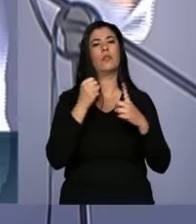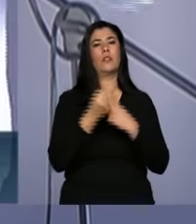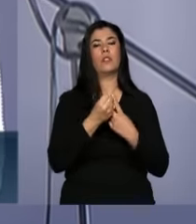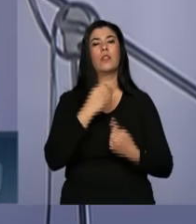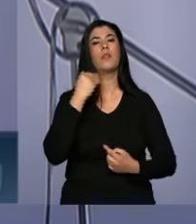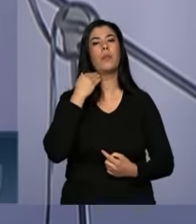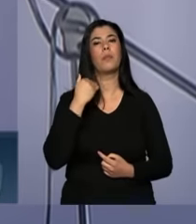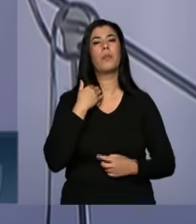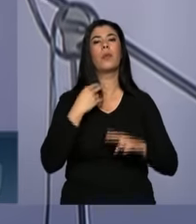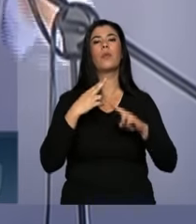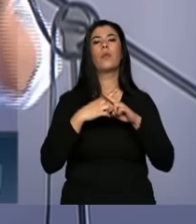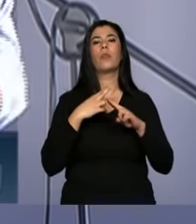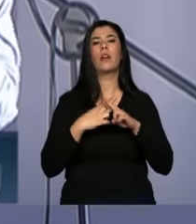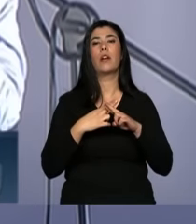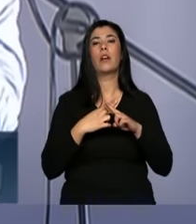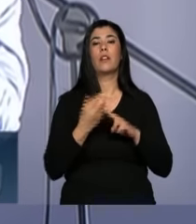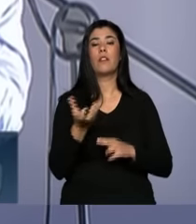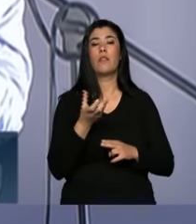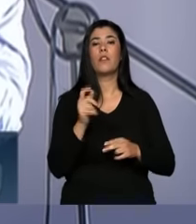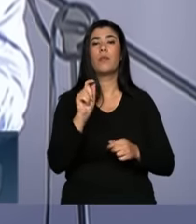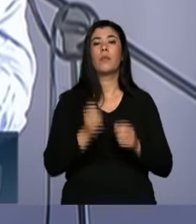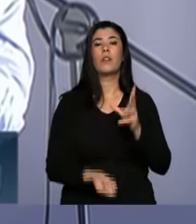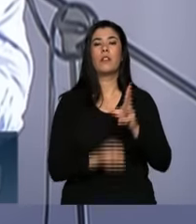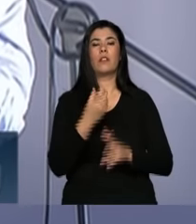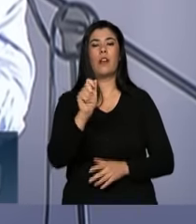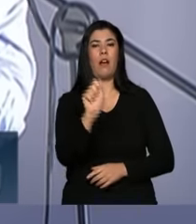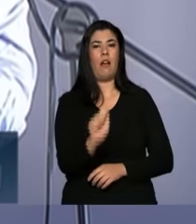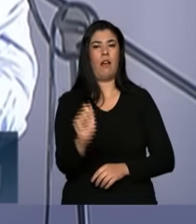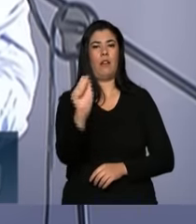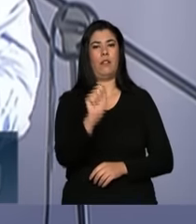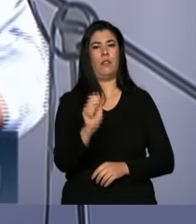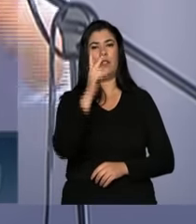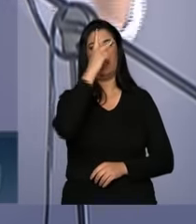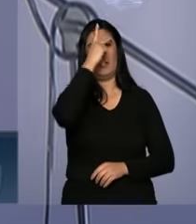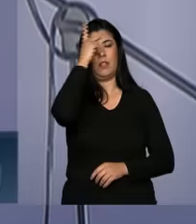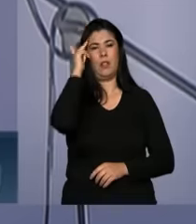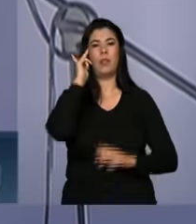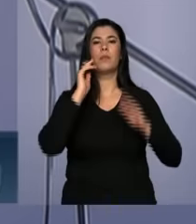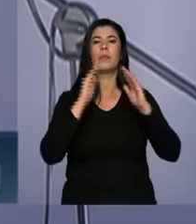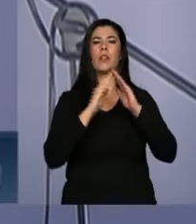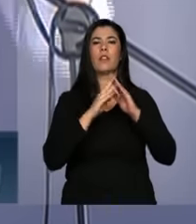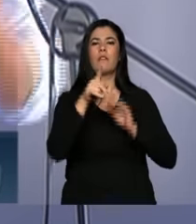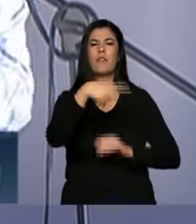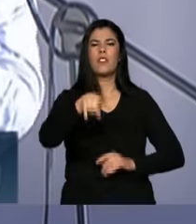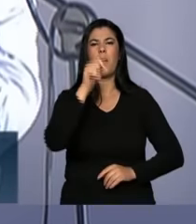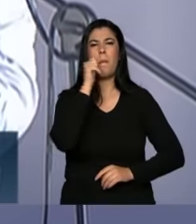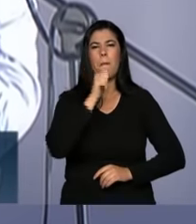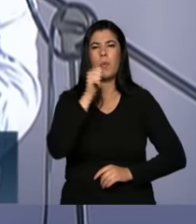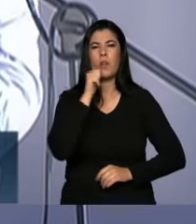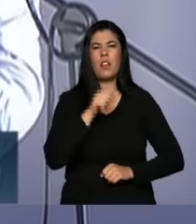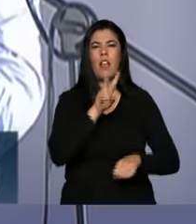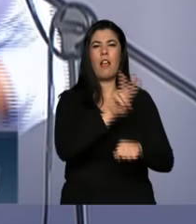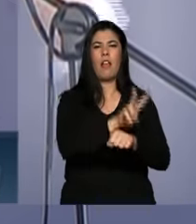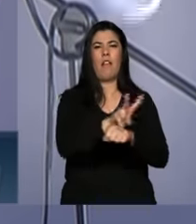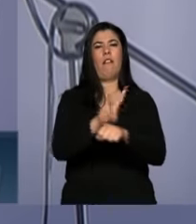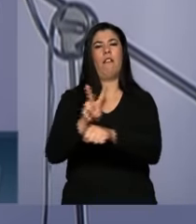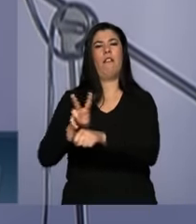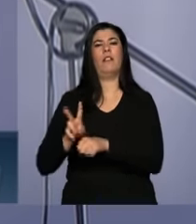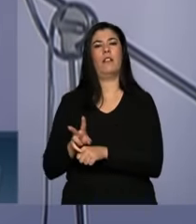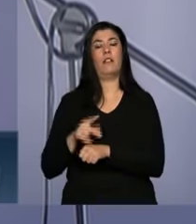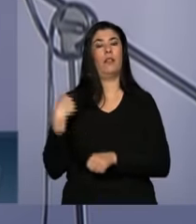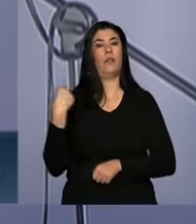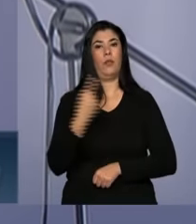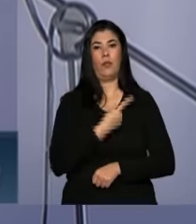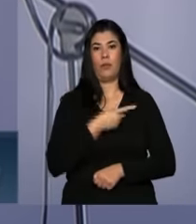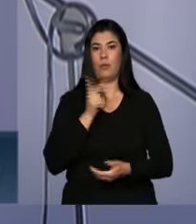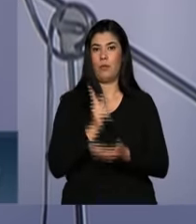e a gente montar uma associação dos moradores, botar a mulherada para tomar conta, para a gente